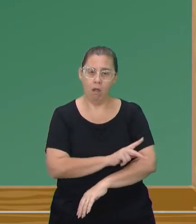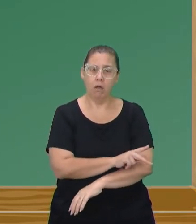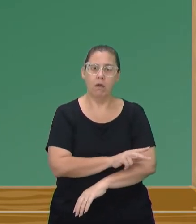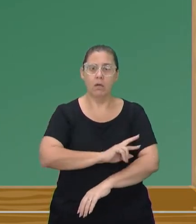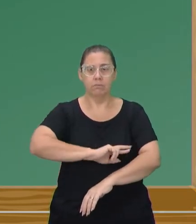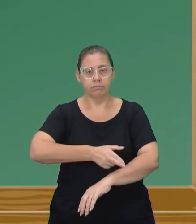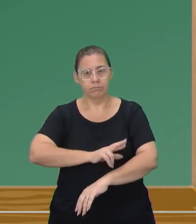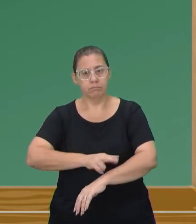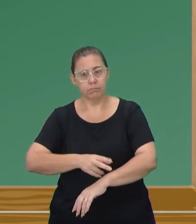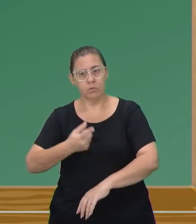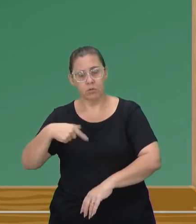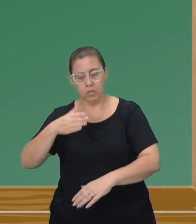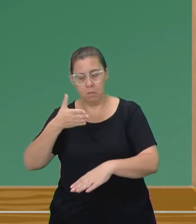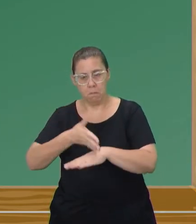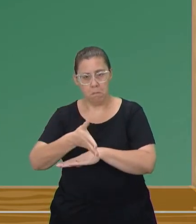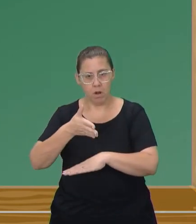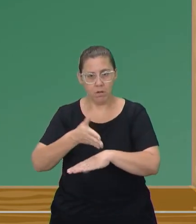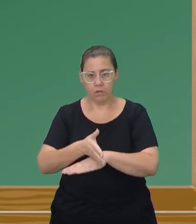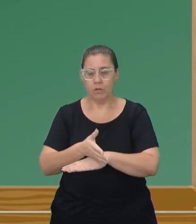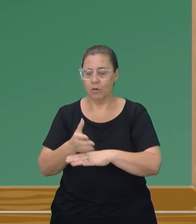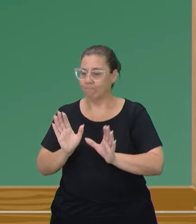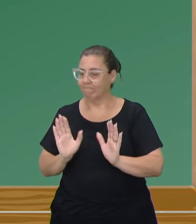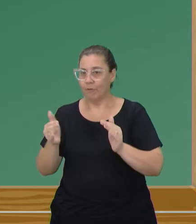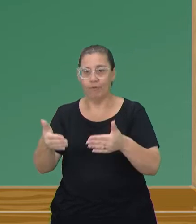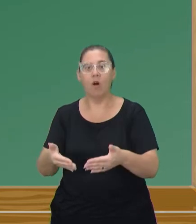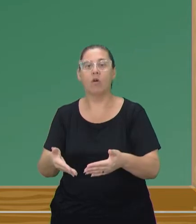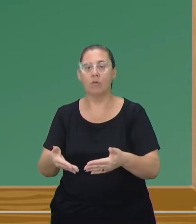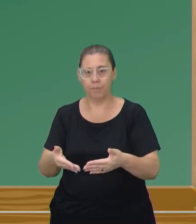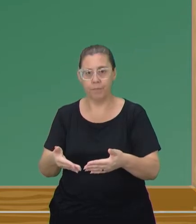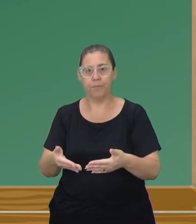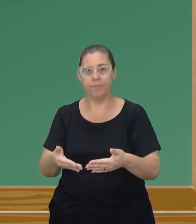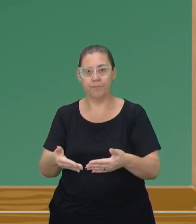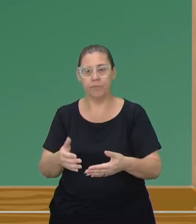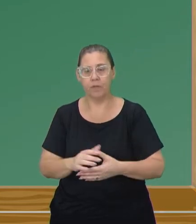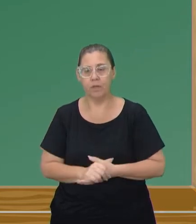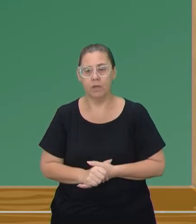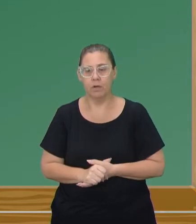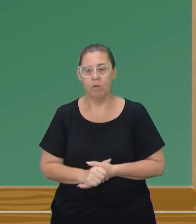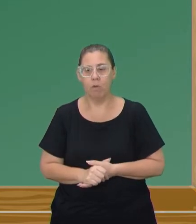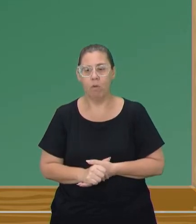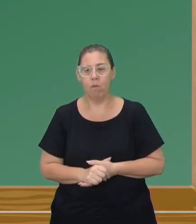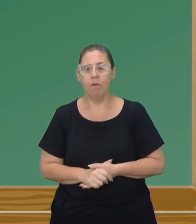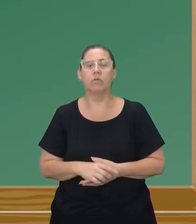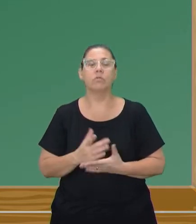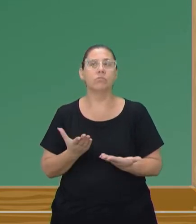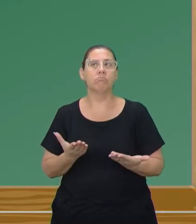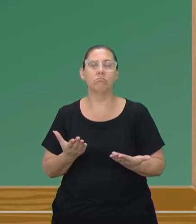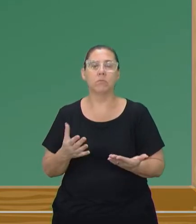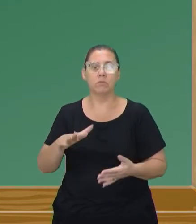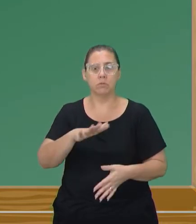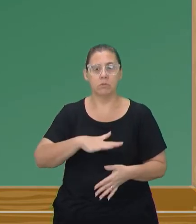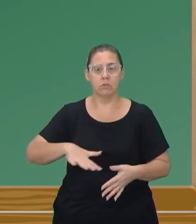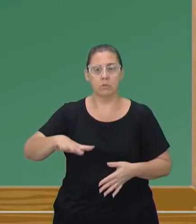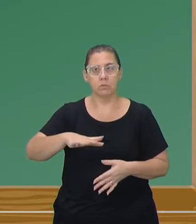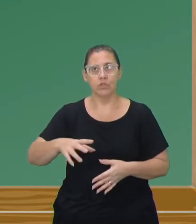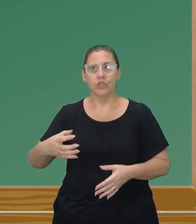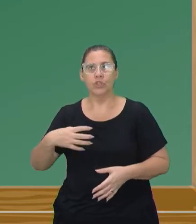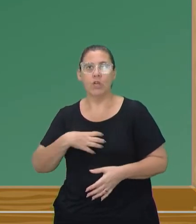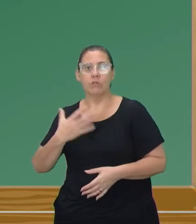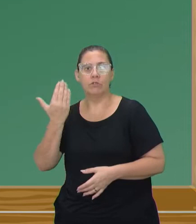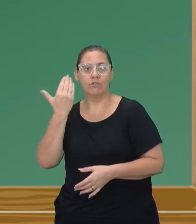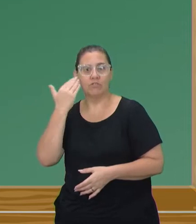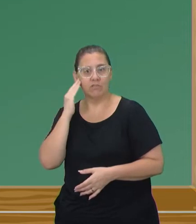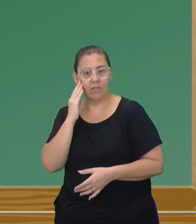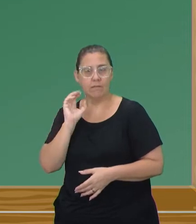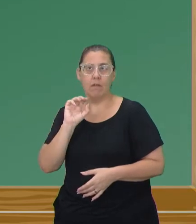se faz parte, como o eixo central de uma determinada interpretação